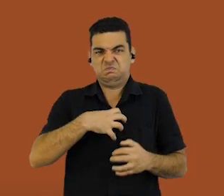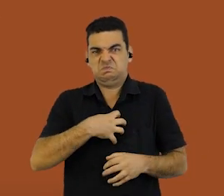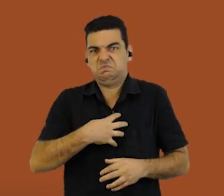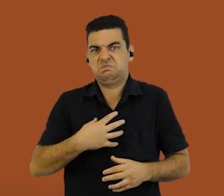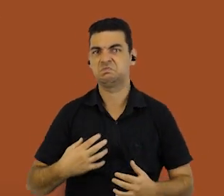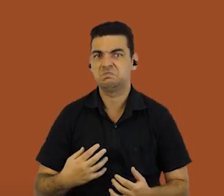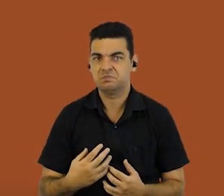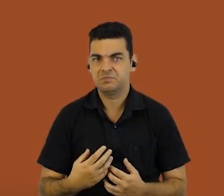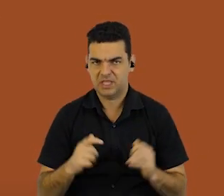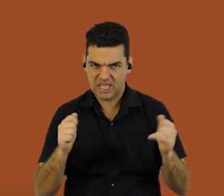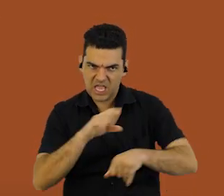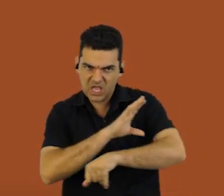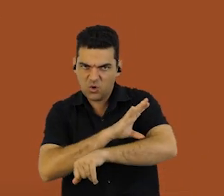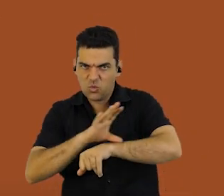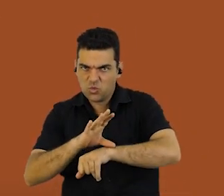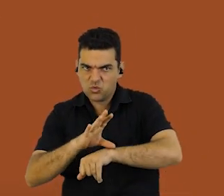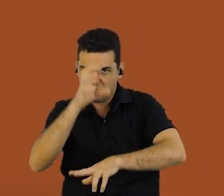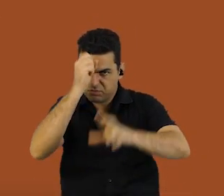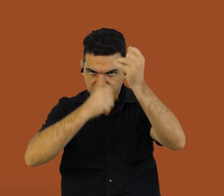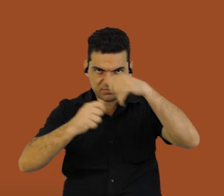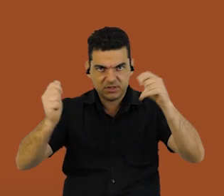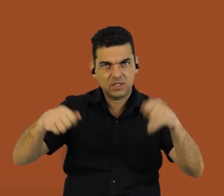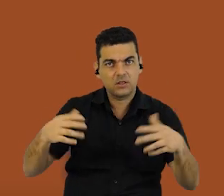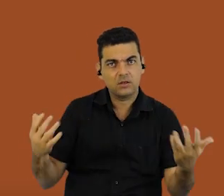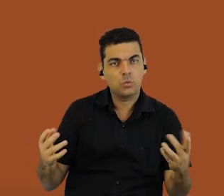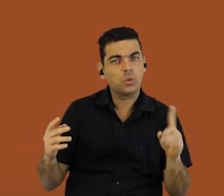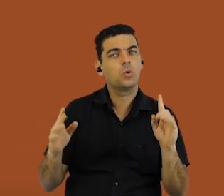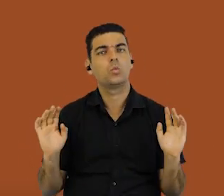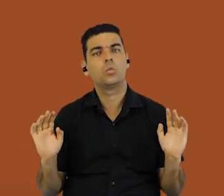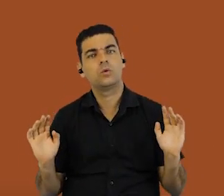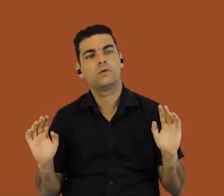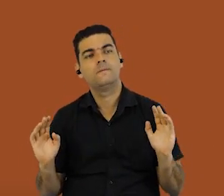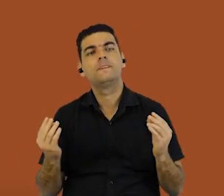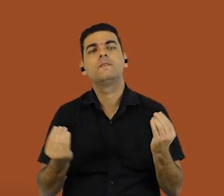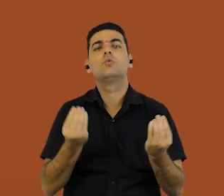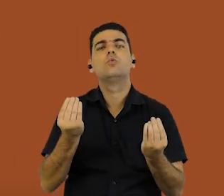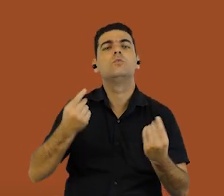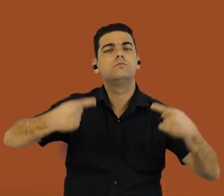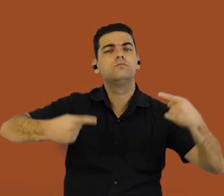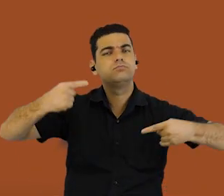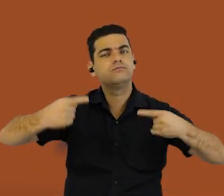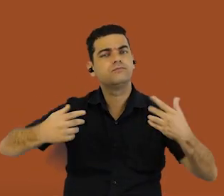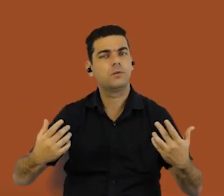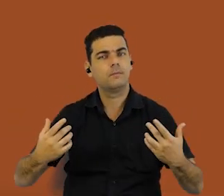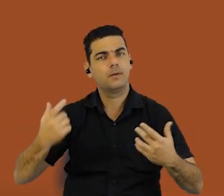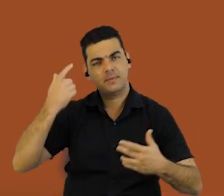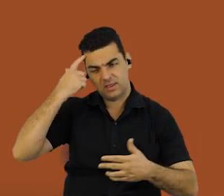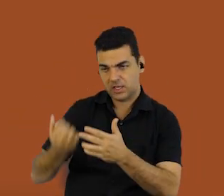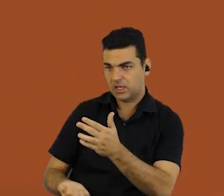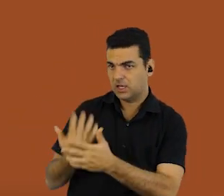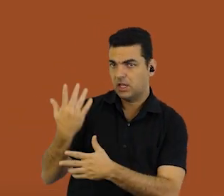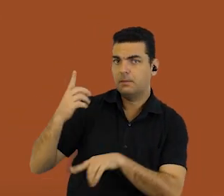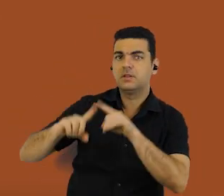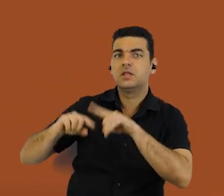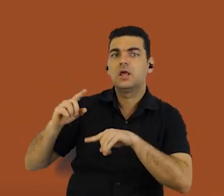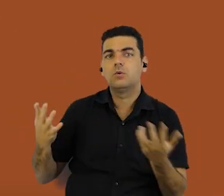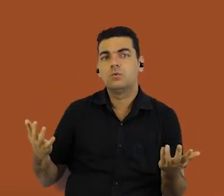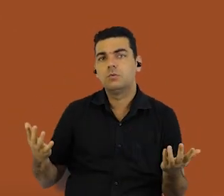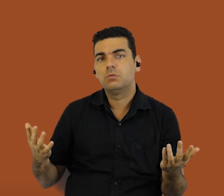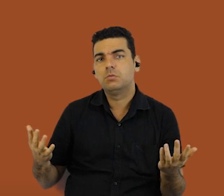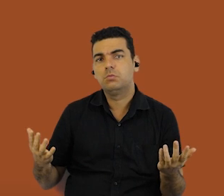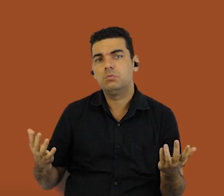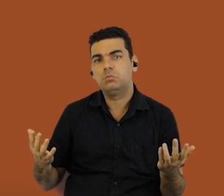capacitação de professores para fazer essas discussões e a partir dessas discussões a gente começar a produzir material. Acho que é um